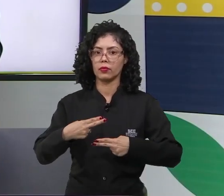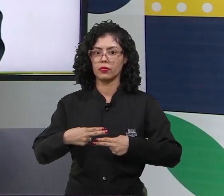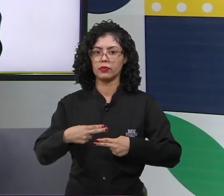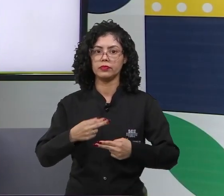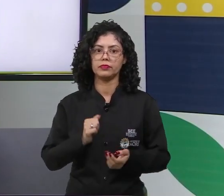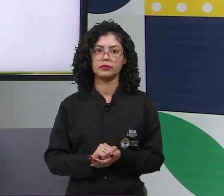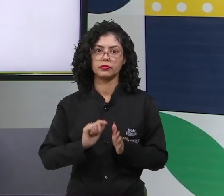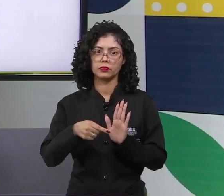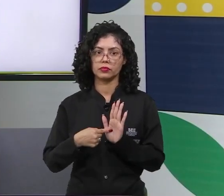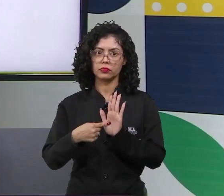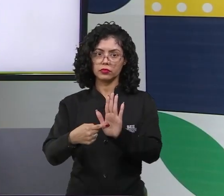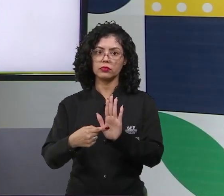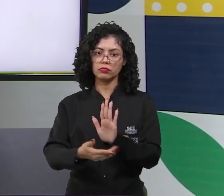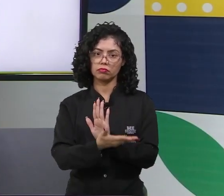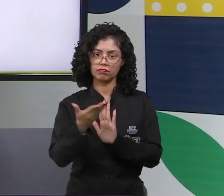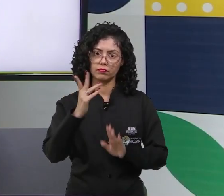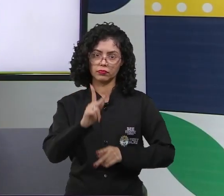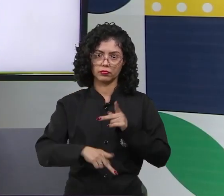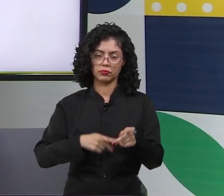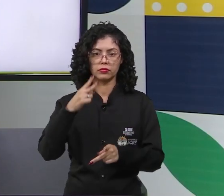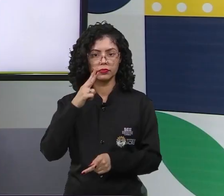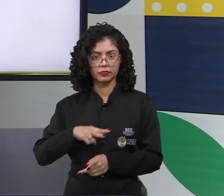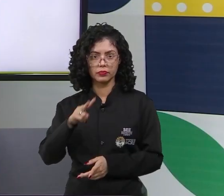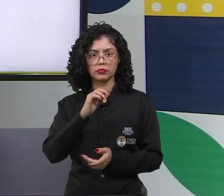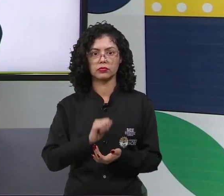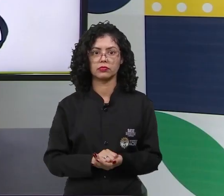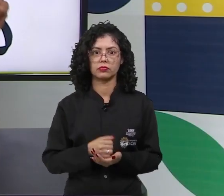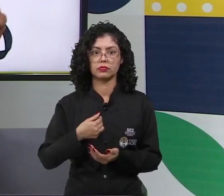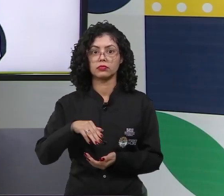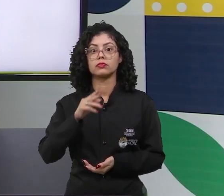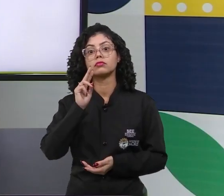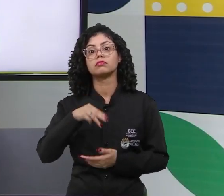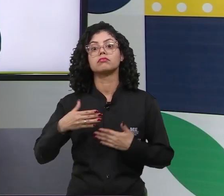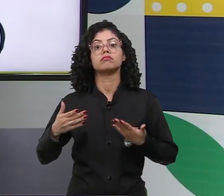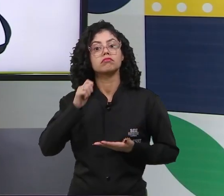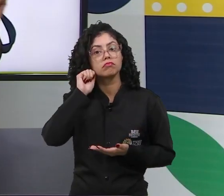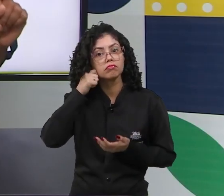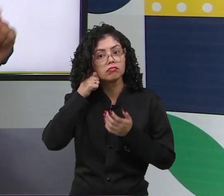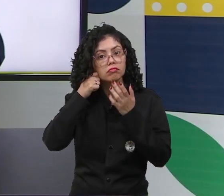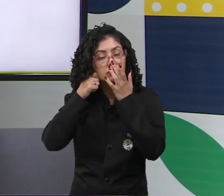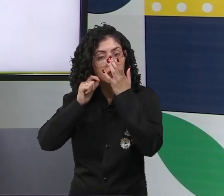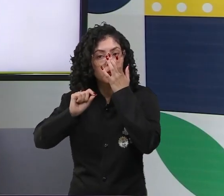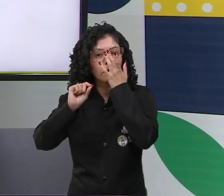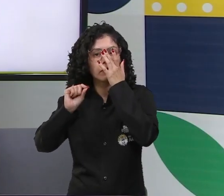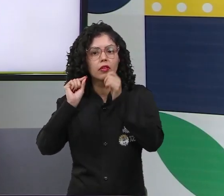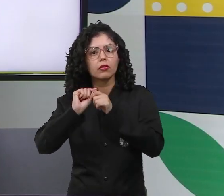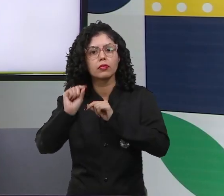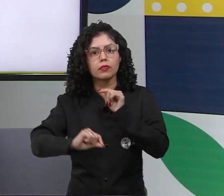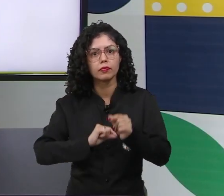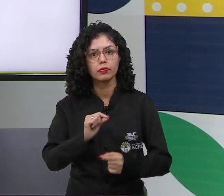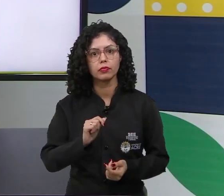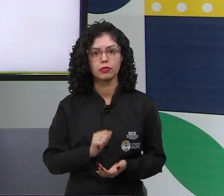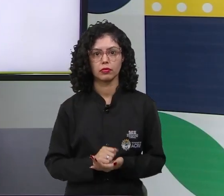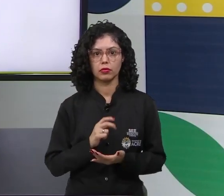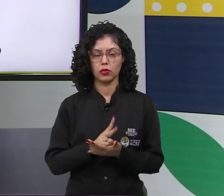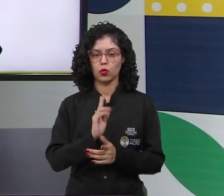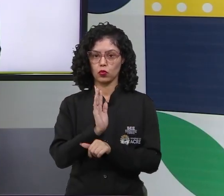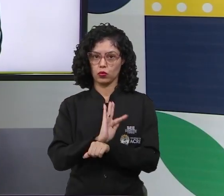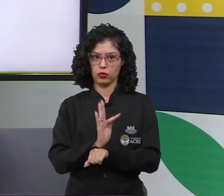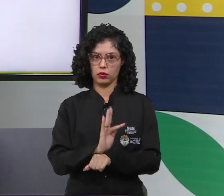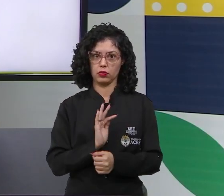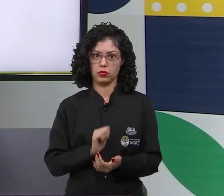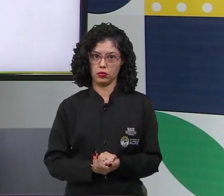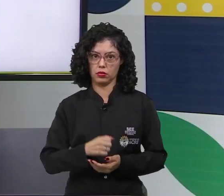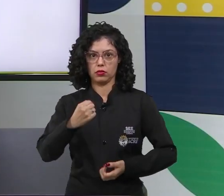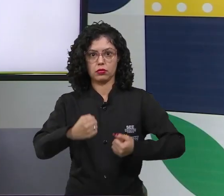que colocava isso para a população também. Quem era o negro? O que o negro fazia na novela ou no filme? Era